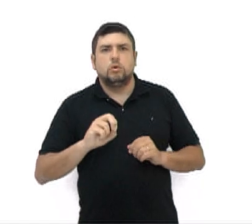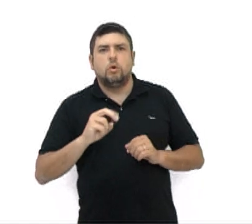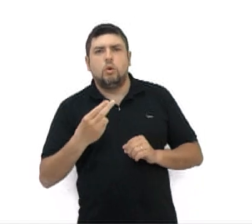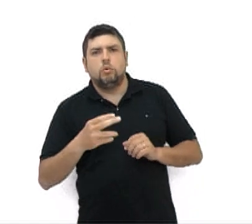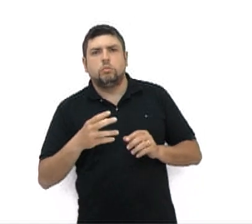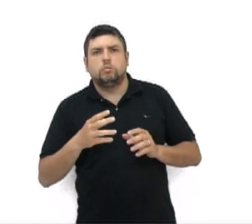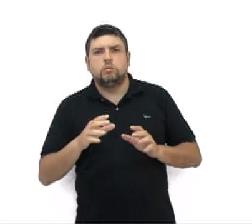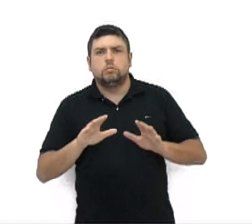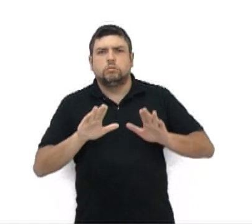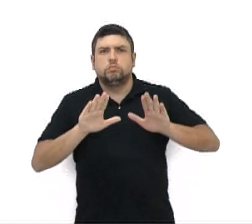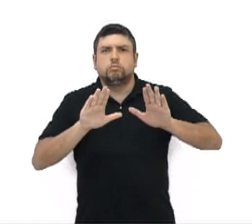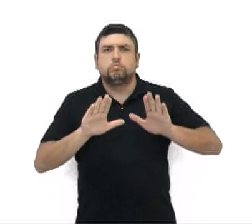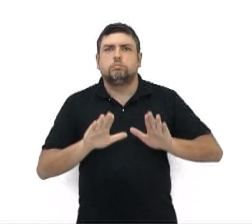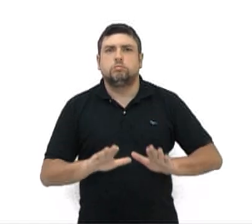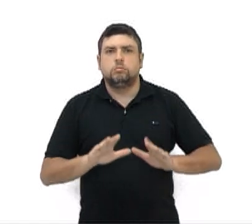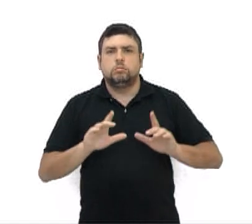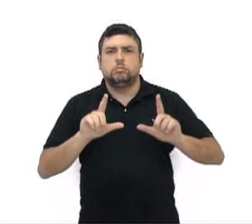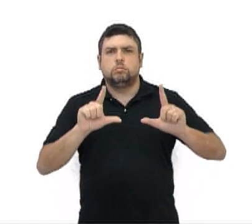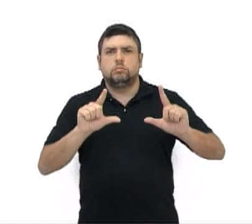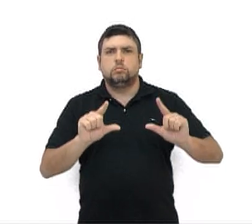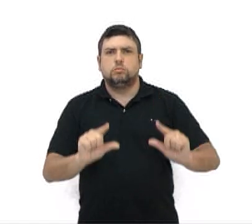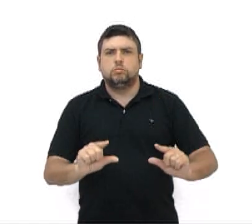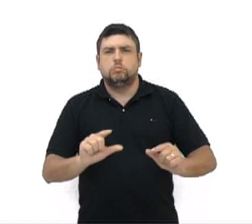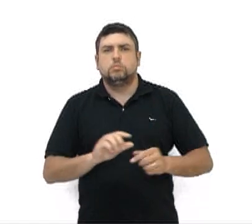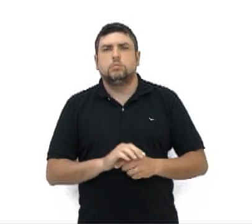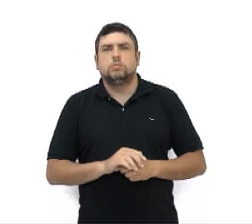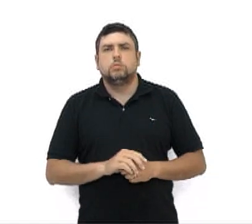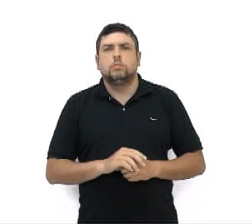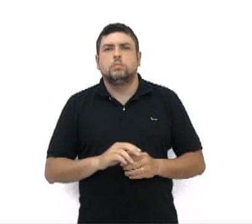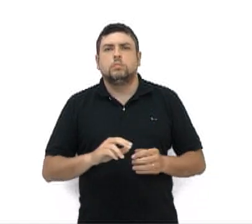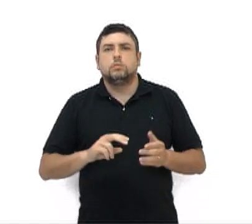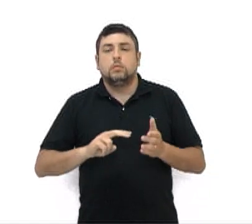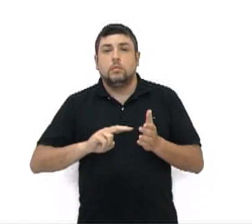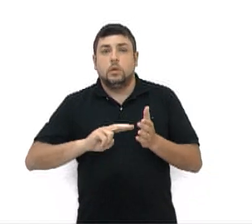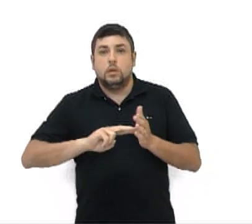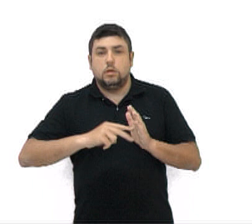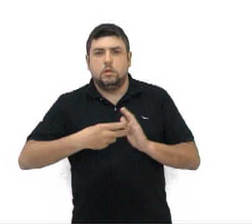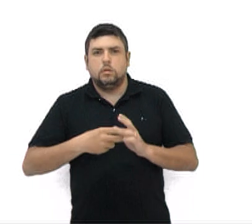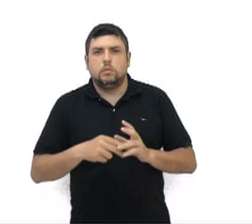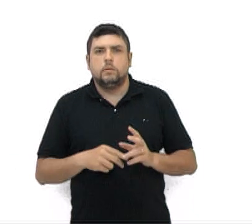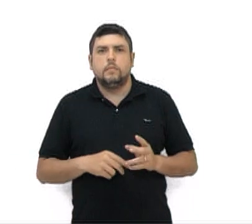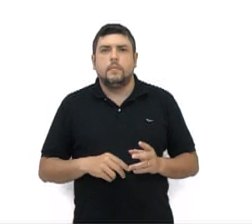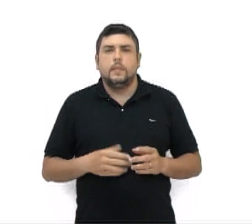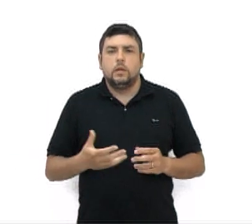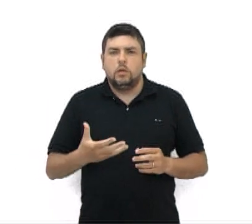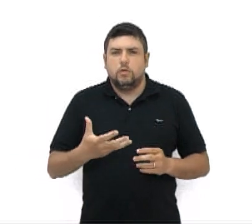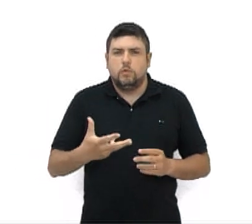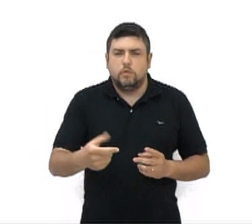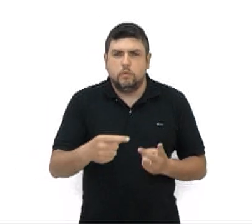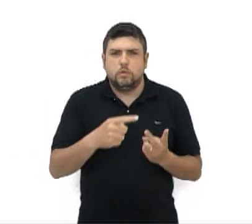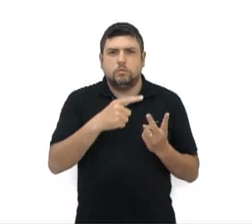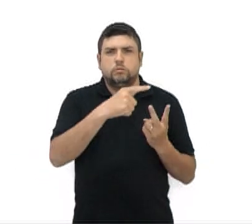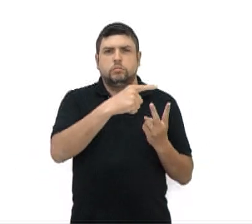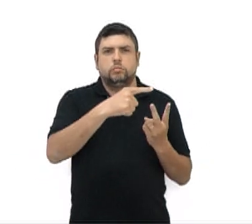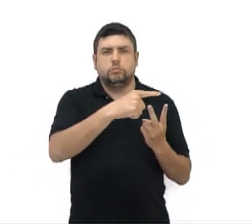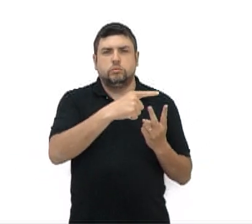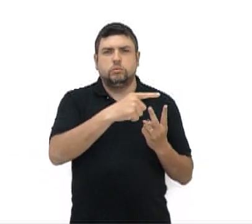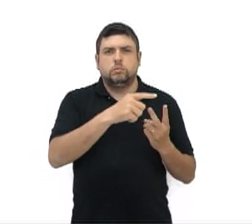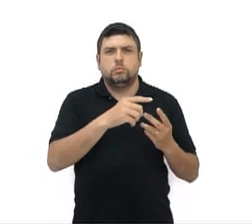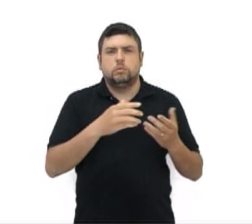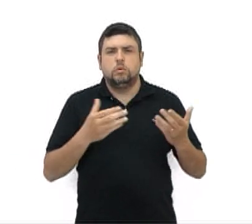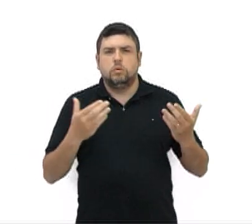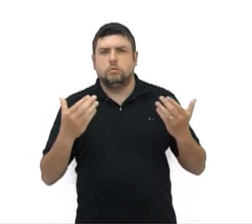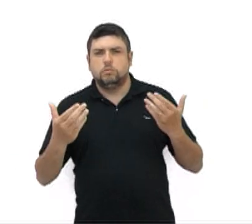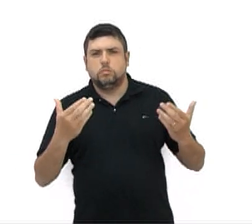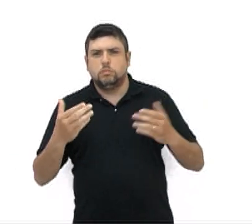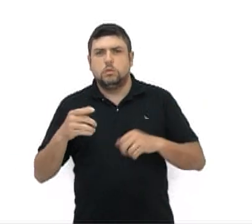velocidade, certo? Isso significa que nós vamos ter uma variação do vetor velocidade em função do tempo, né? Porque afinal